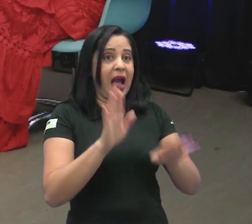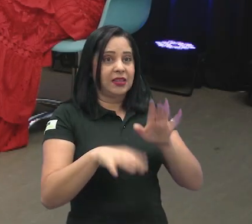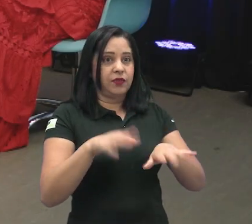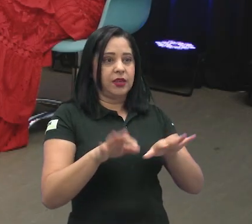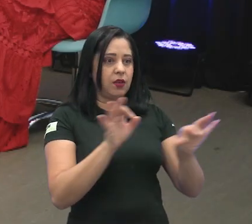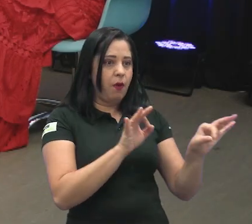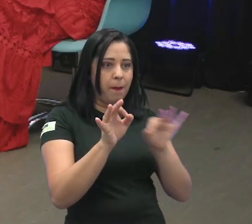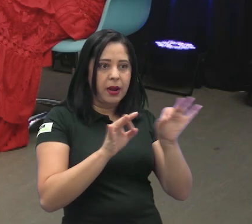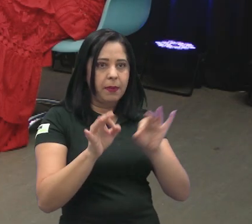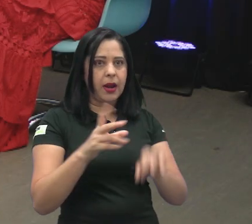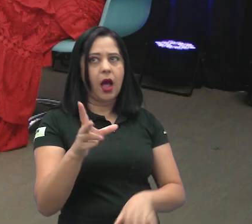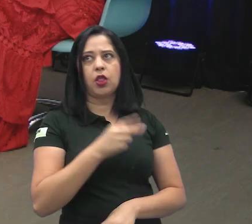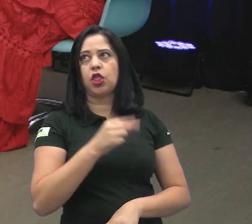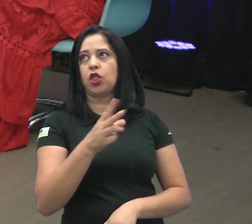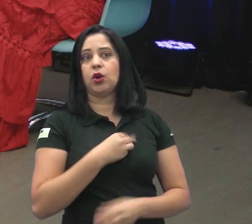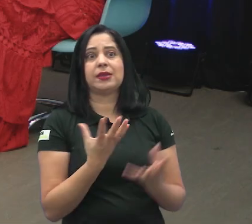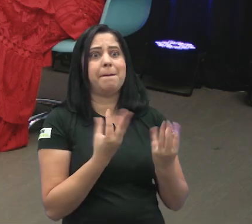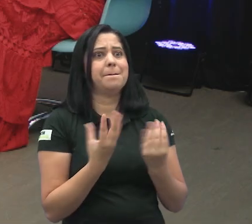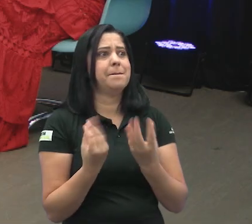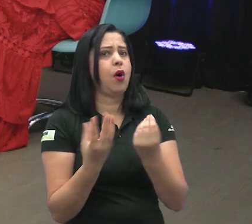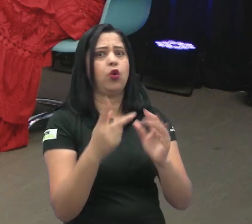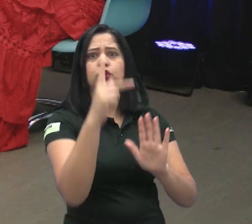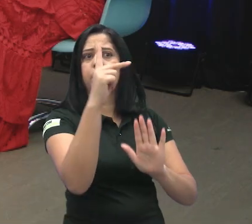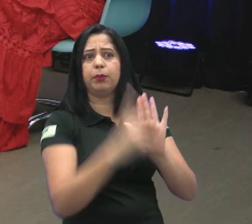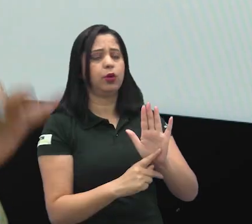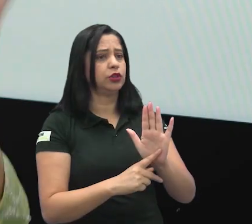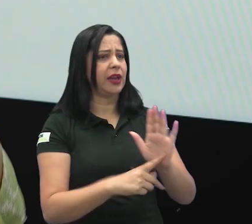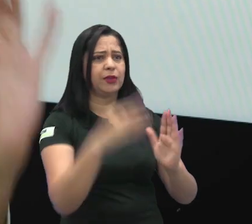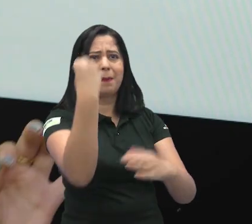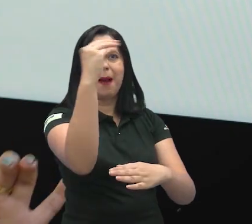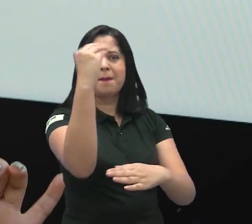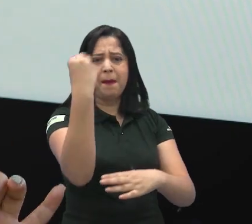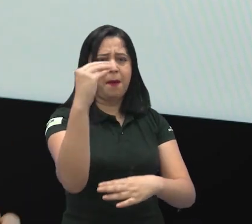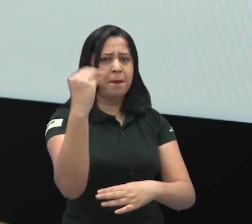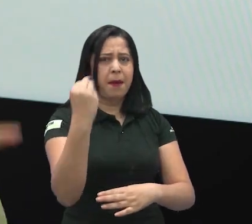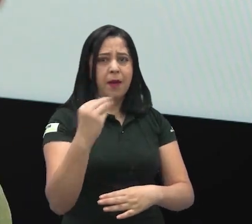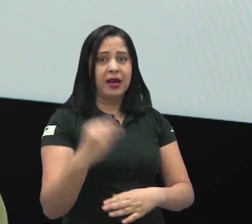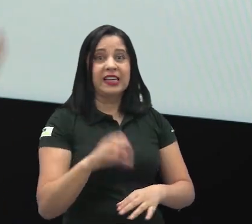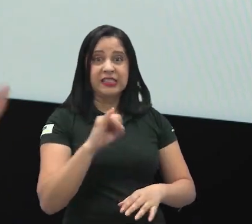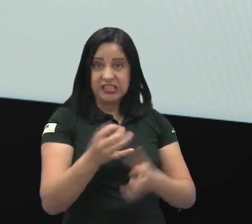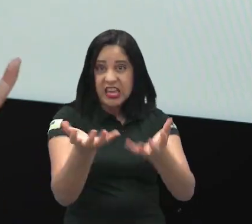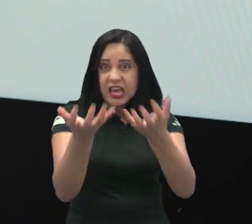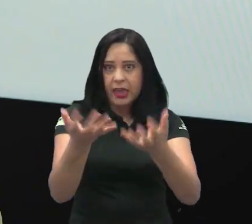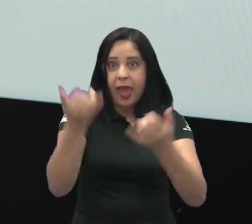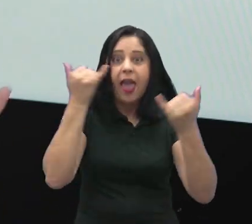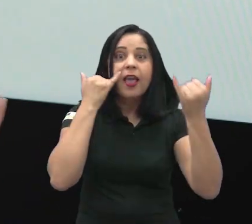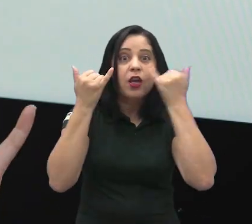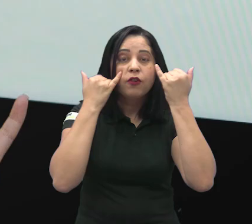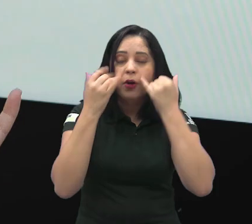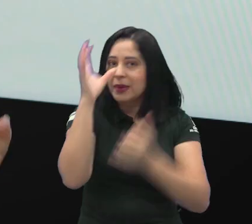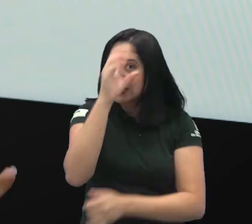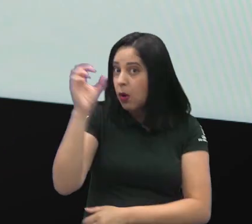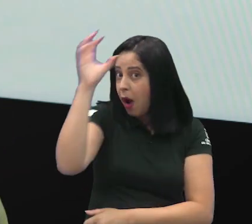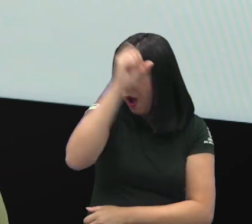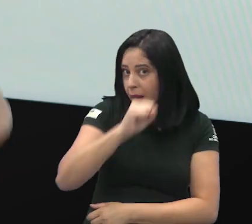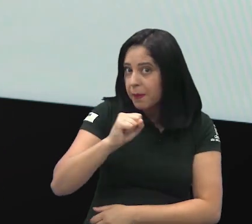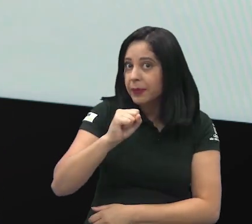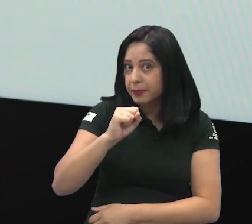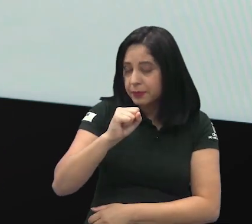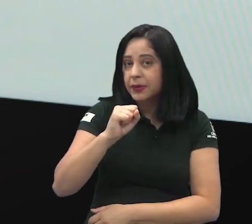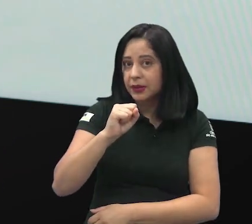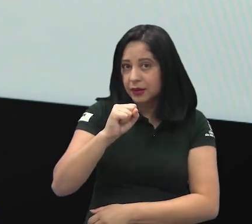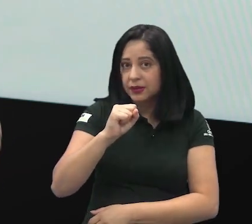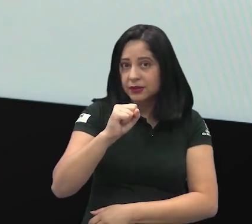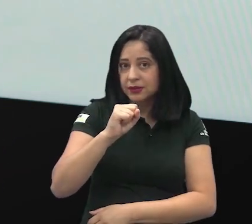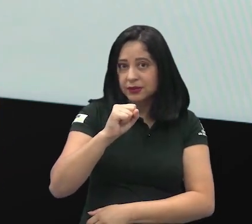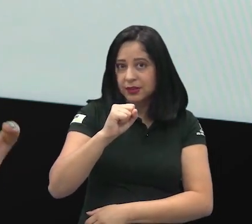vou montar o espelho do programa, é tanto projeto de lei que não cabe, assim, é só assunto da Câmara. Então, para quem quiser ficar bem informado sobre o que acontece